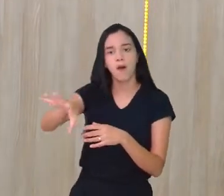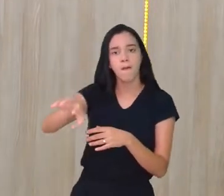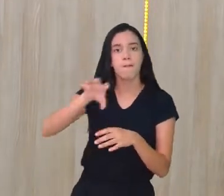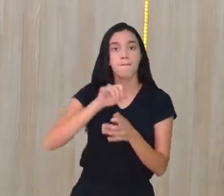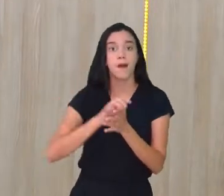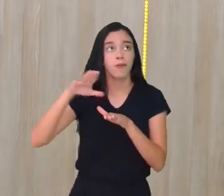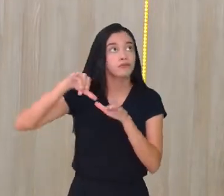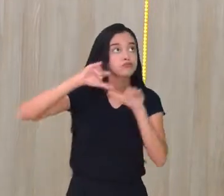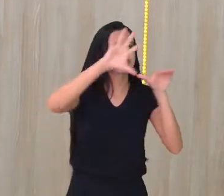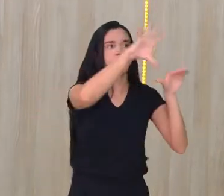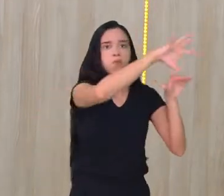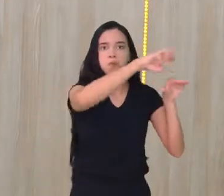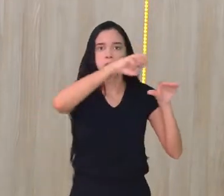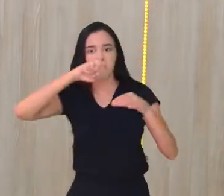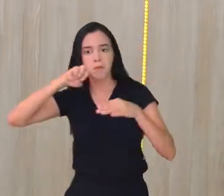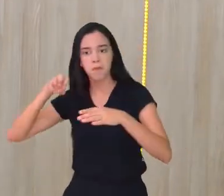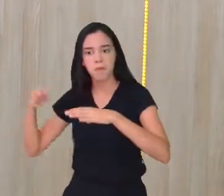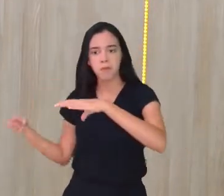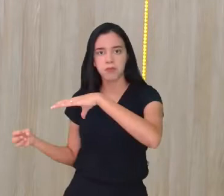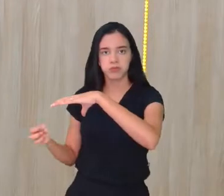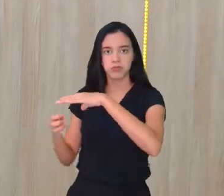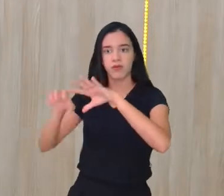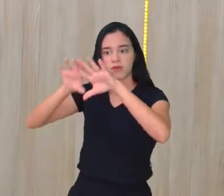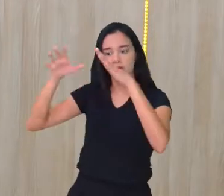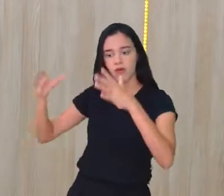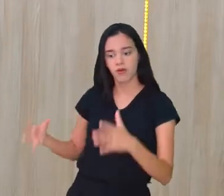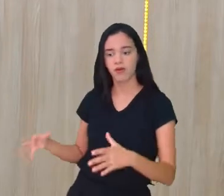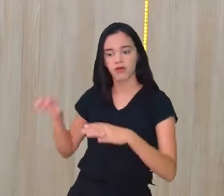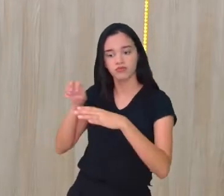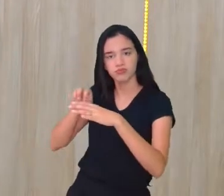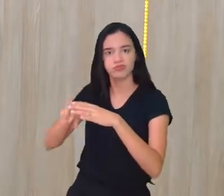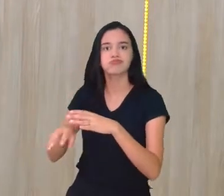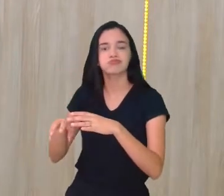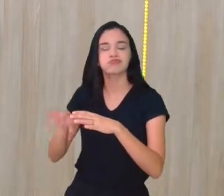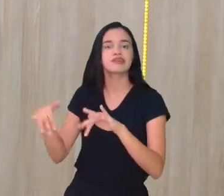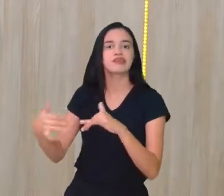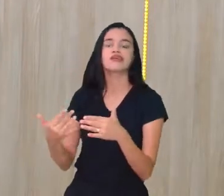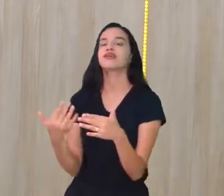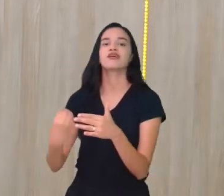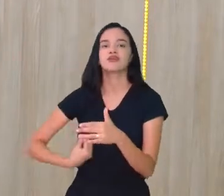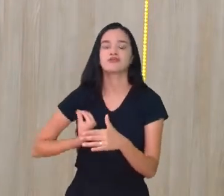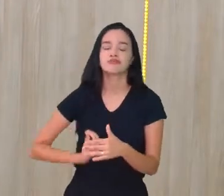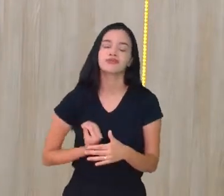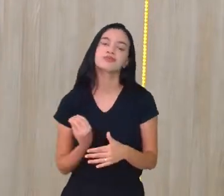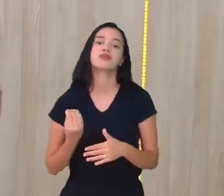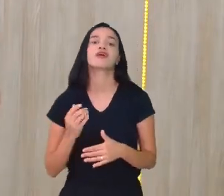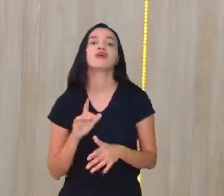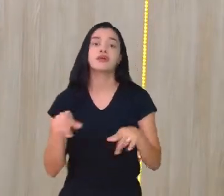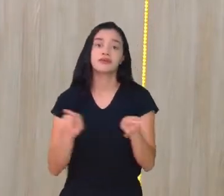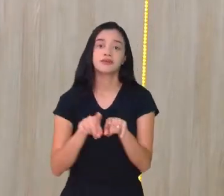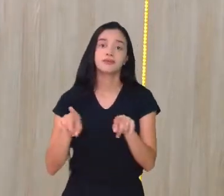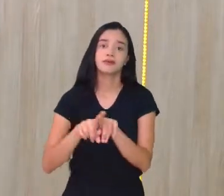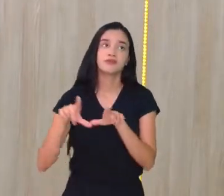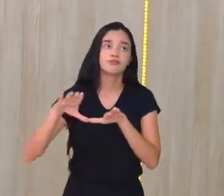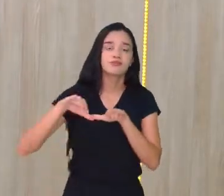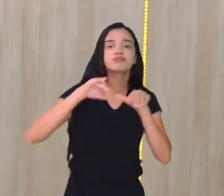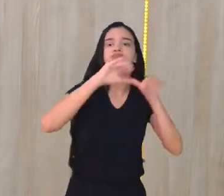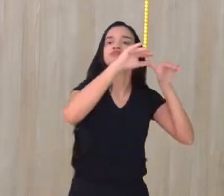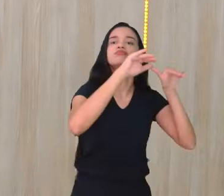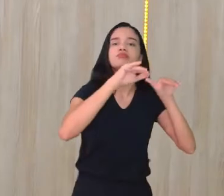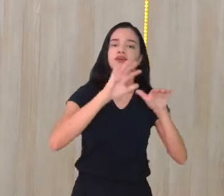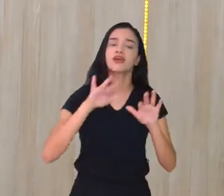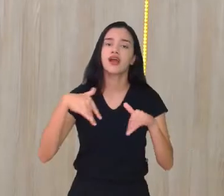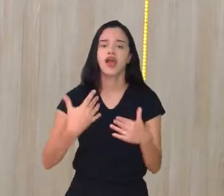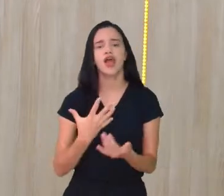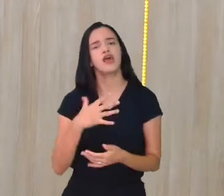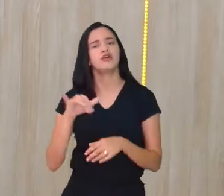dele. Pode ser tanto uma ave como também outros animais que acabam passando por esse processo. Então, são formas do